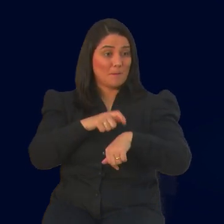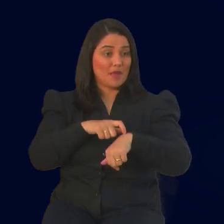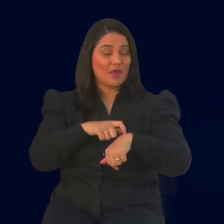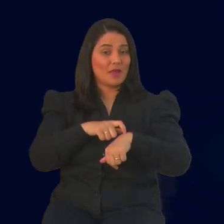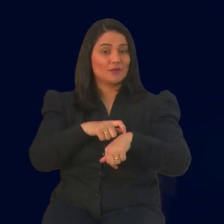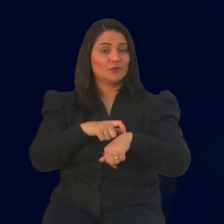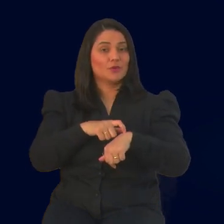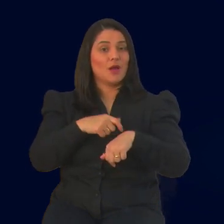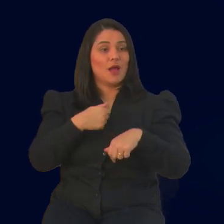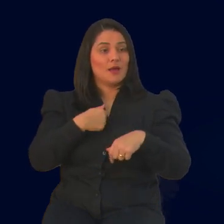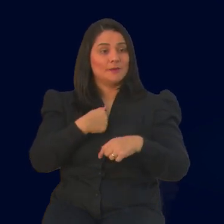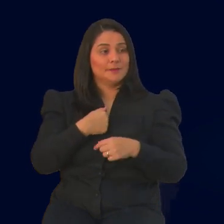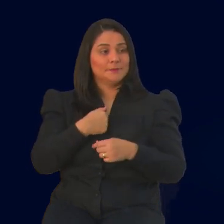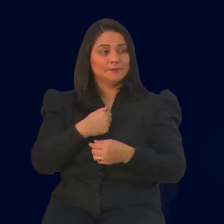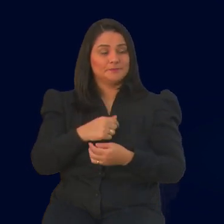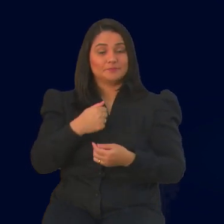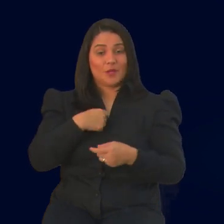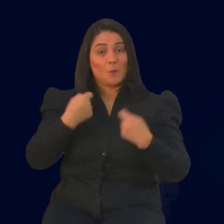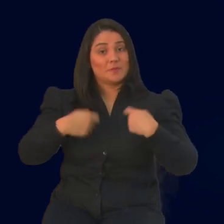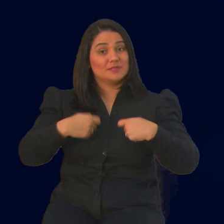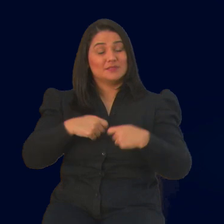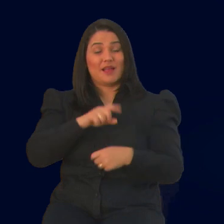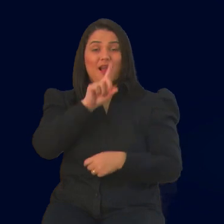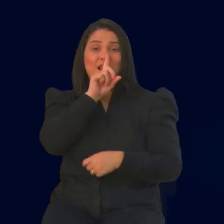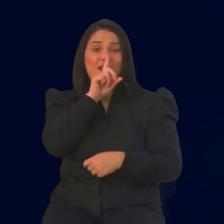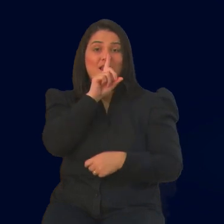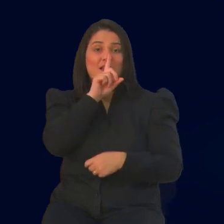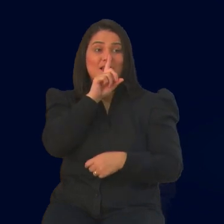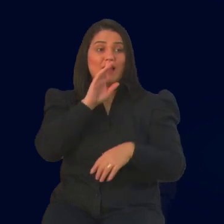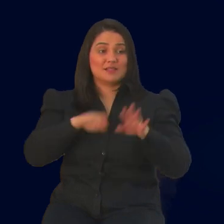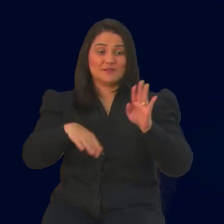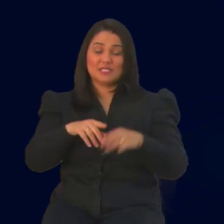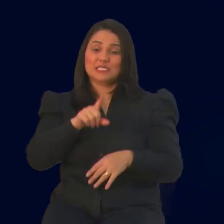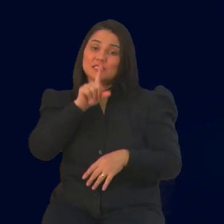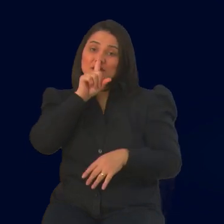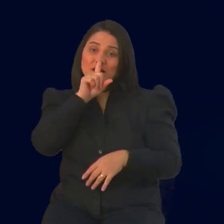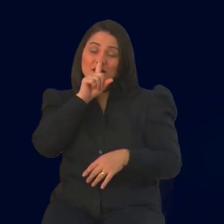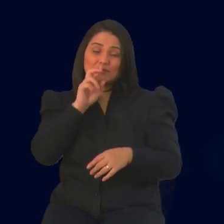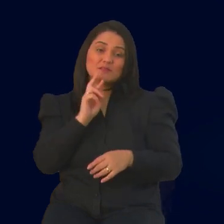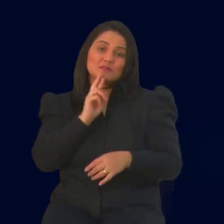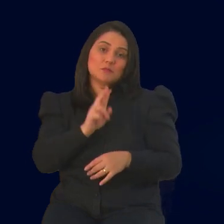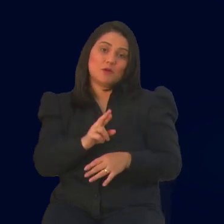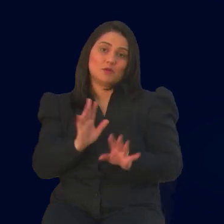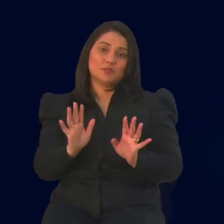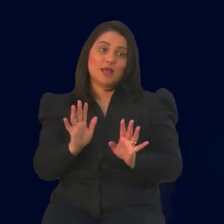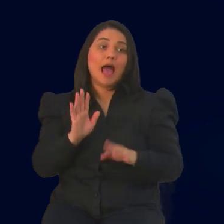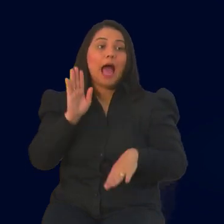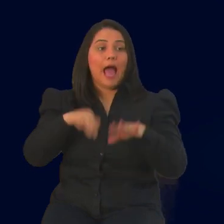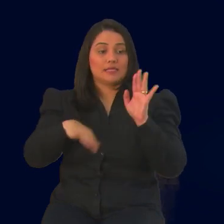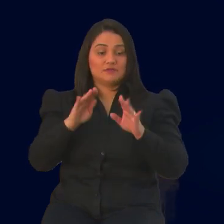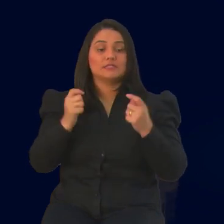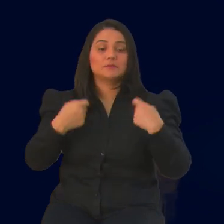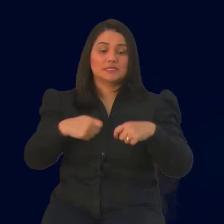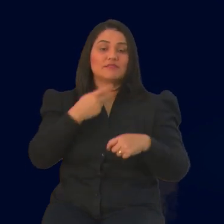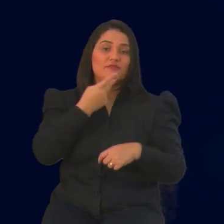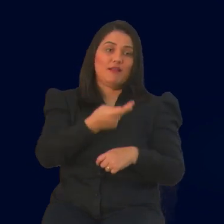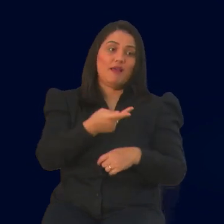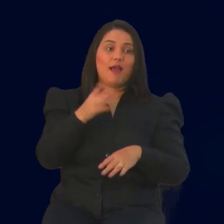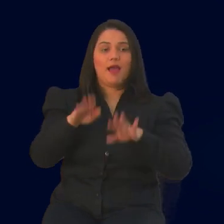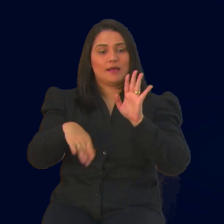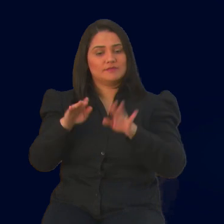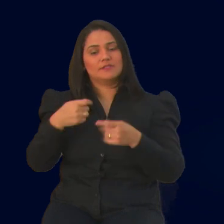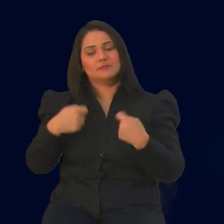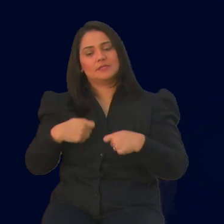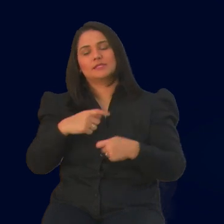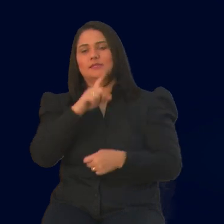me calar e o silêncio é a melhor resposta. E tem momentos, sim, que eu preciso me manifestar. E tem